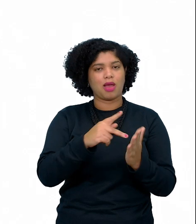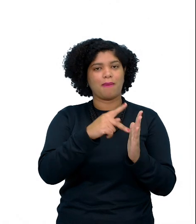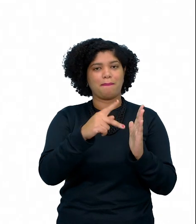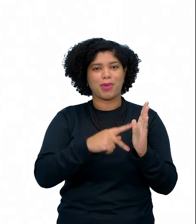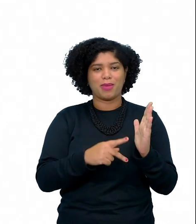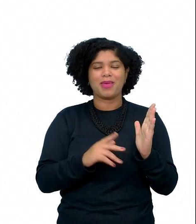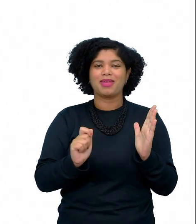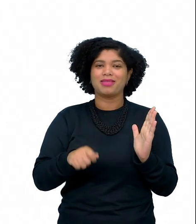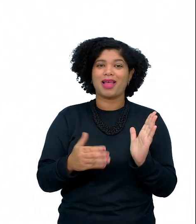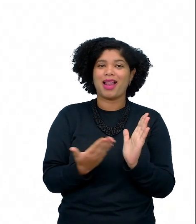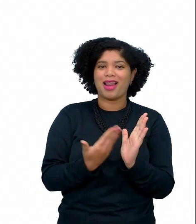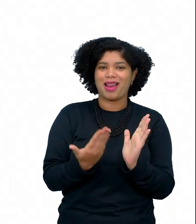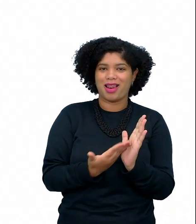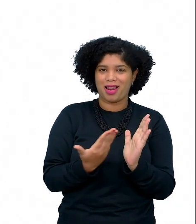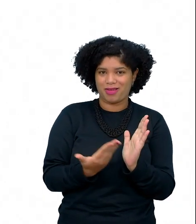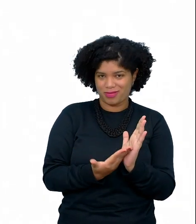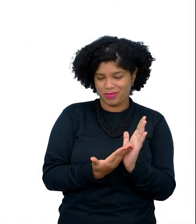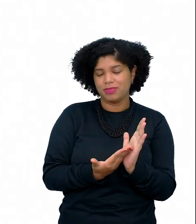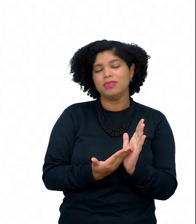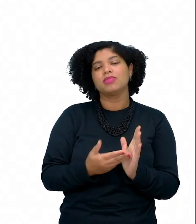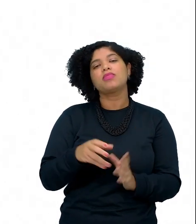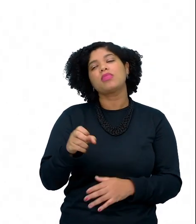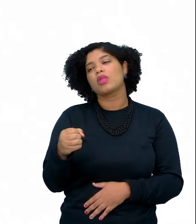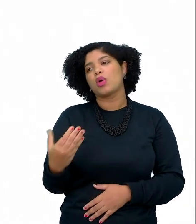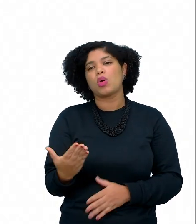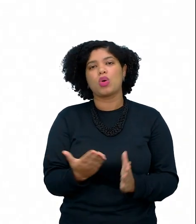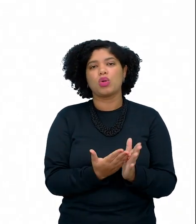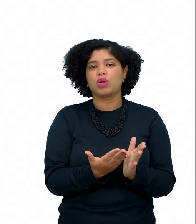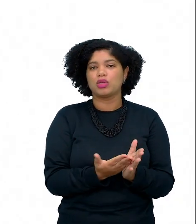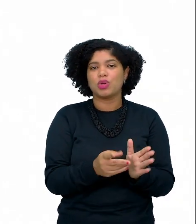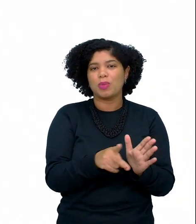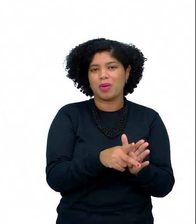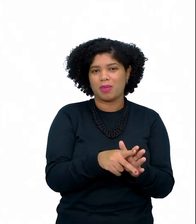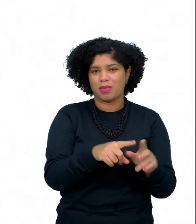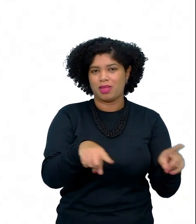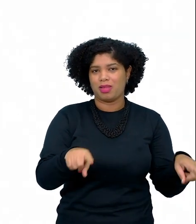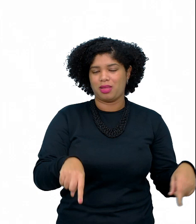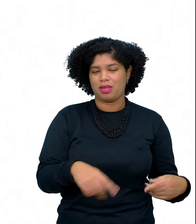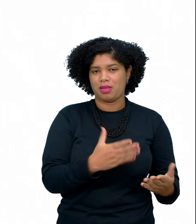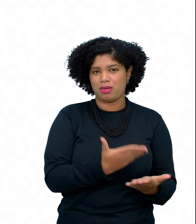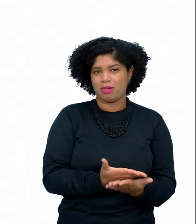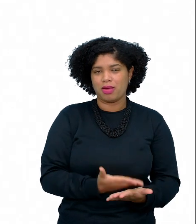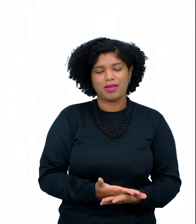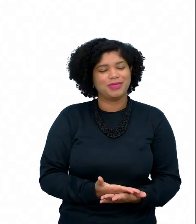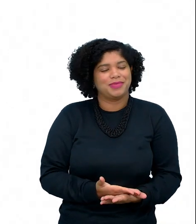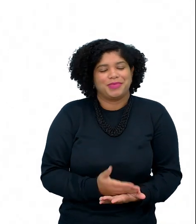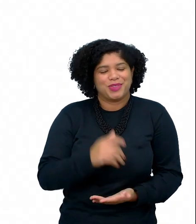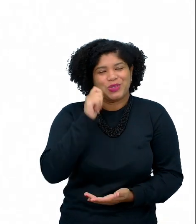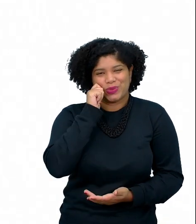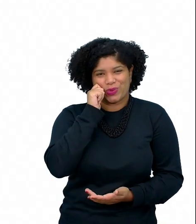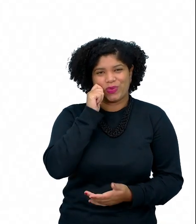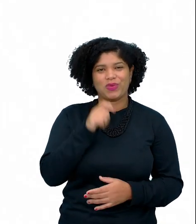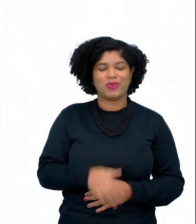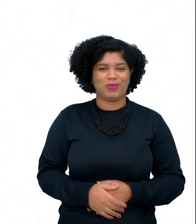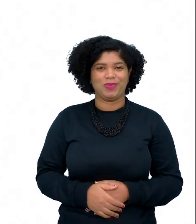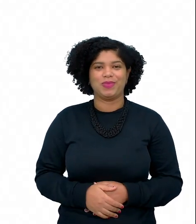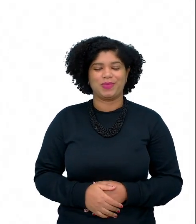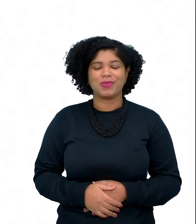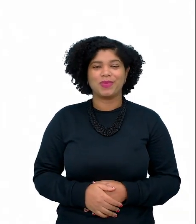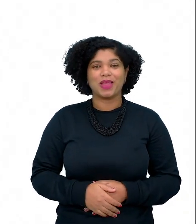livrinho, ou um livrinho individual, ou um livrinho da sala, que fica uma gracinha também. Se vocês